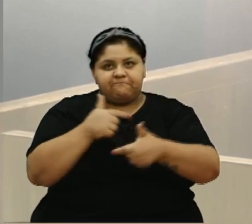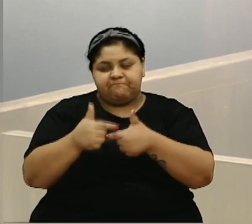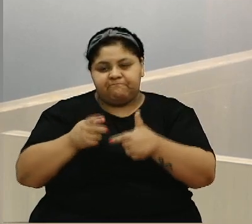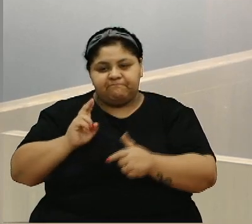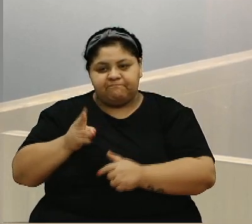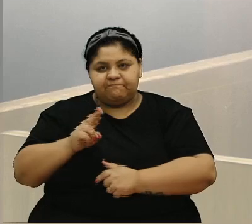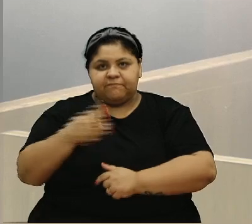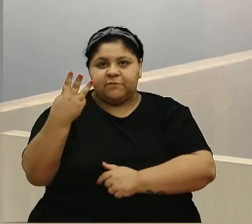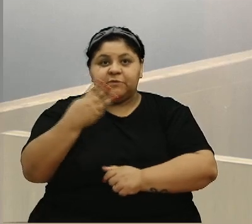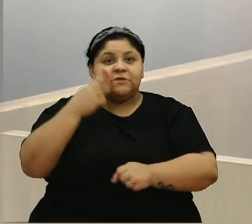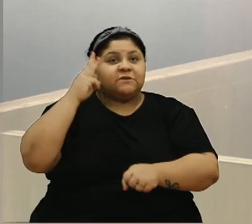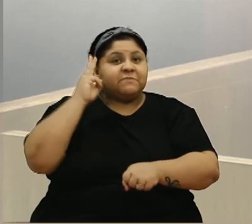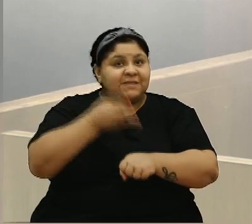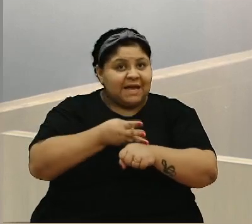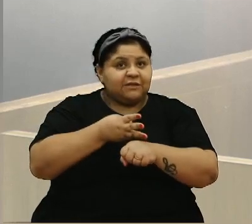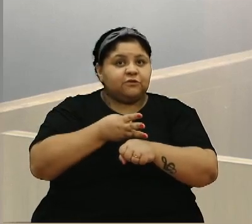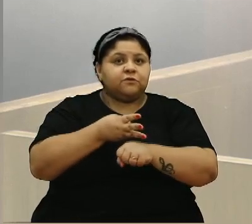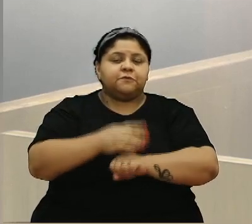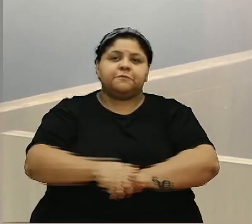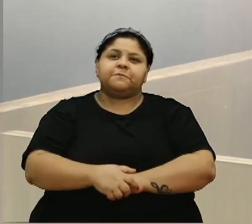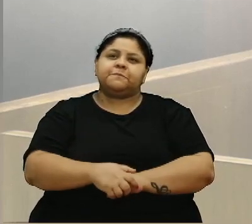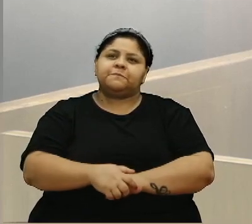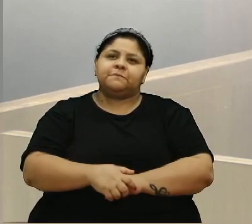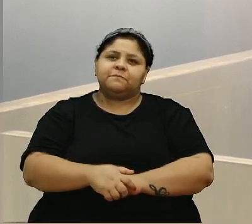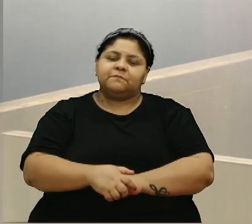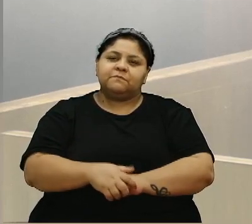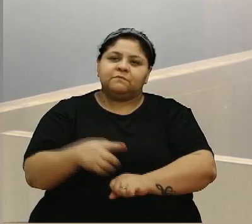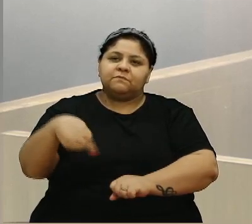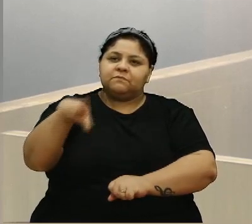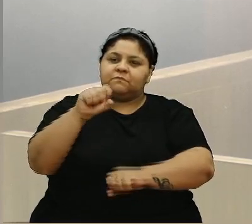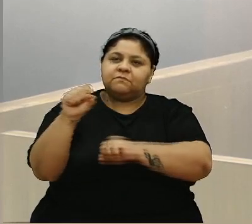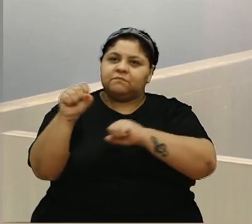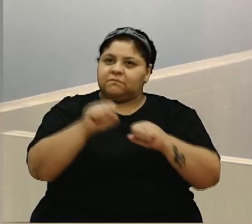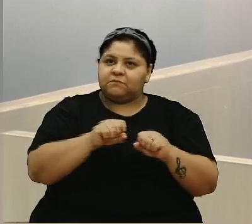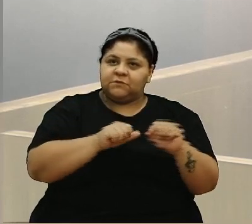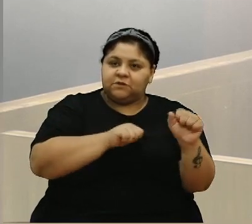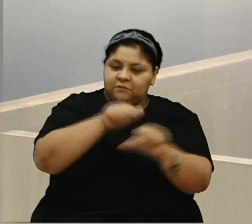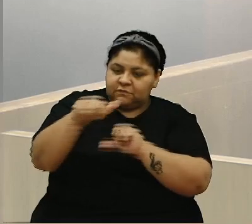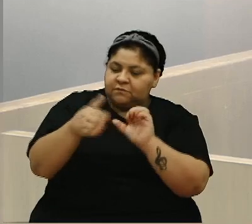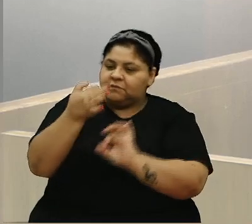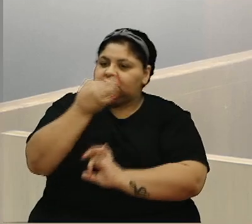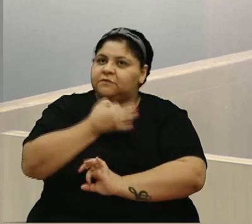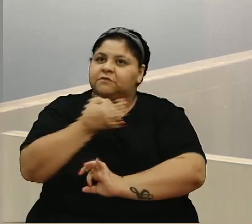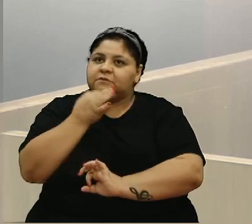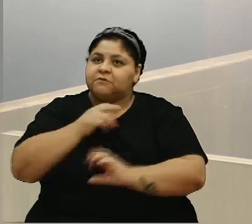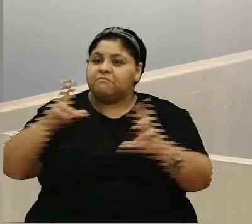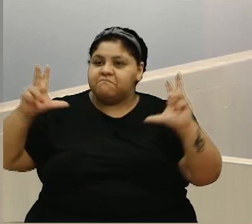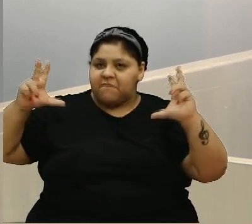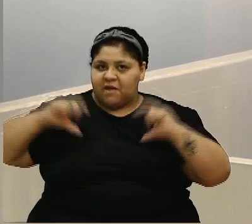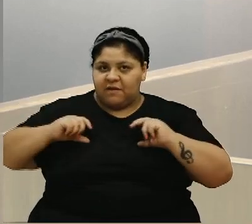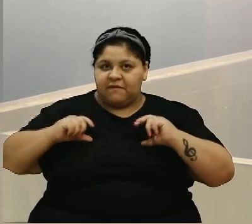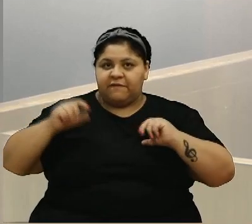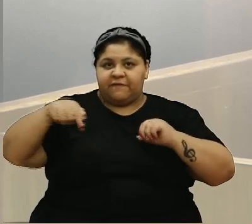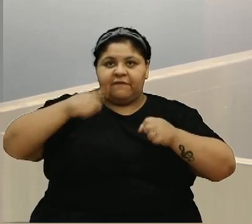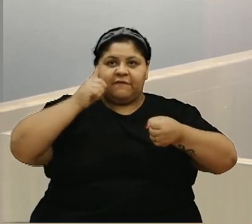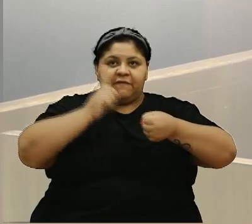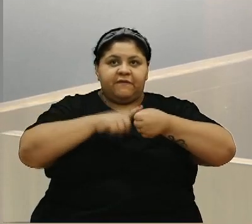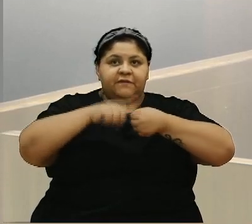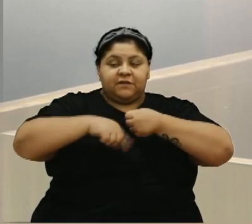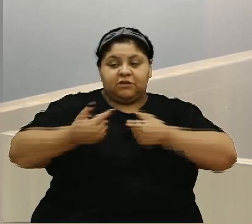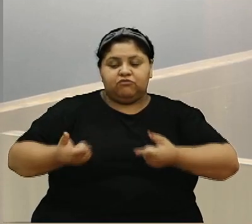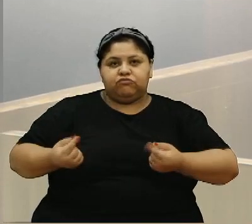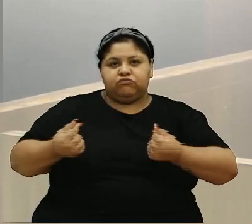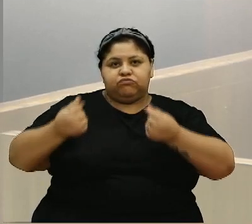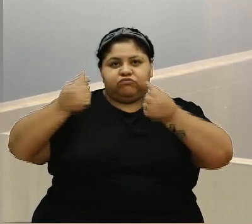nos meus 3 mandatos, né, para que a gente possa transformar Caxias do que ela merece ser. Essa cidade pujante,